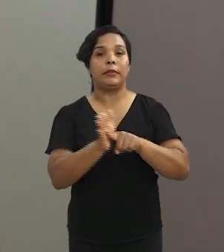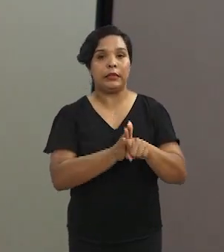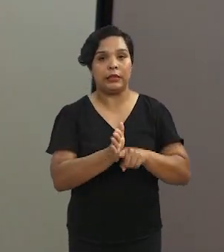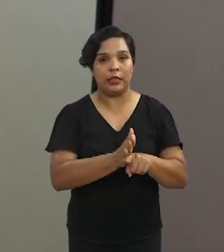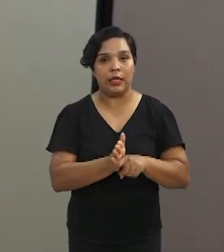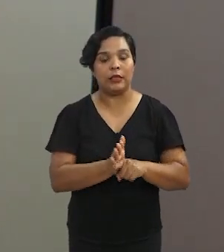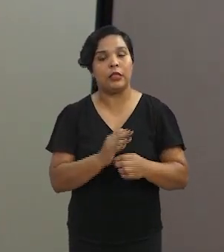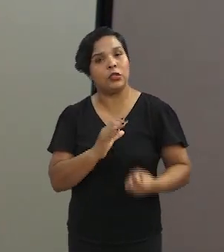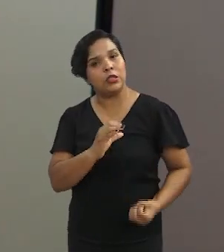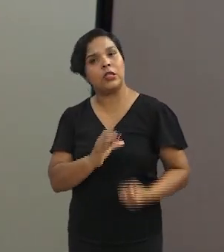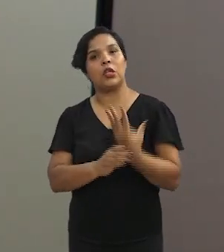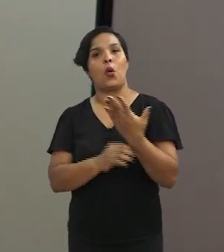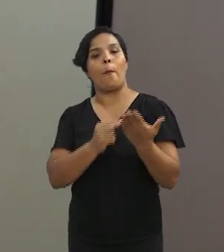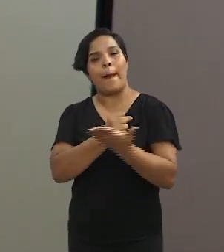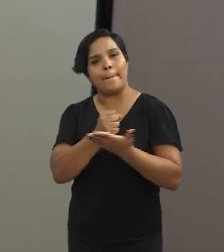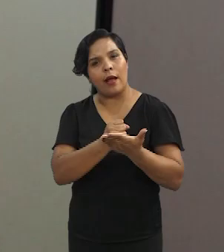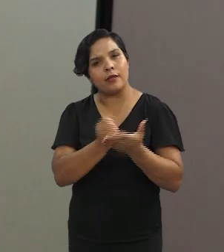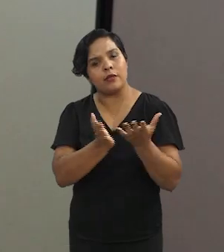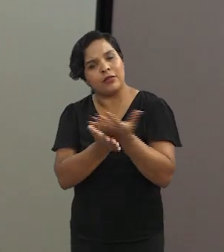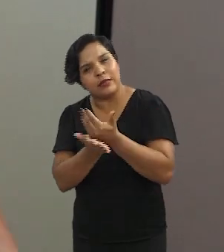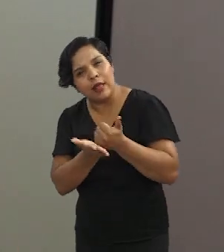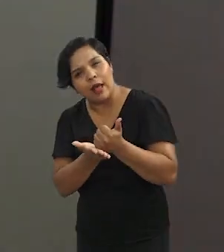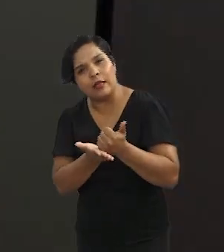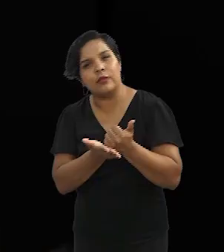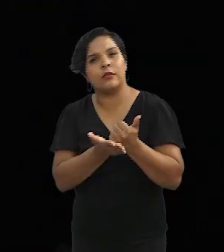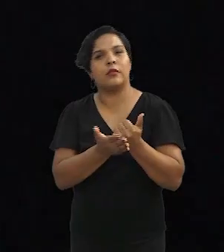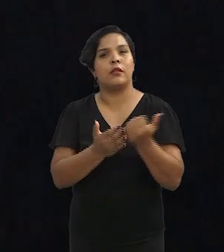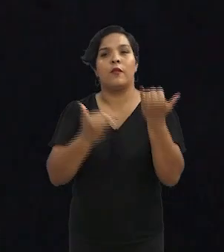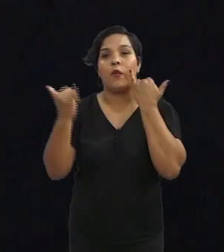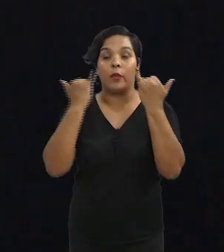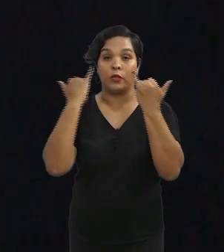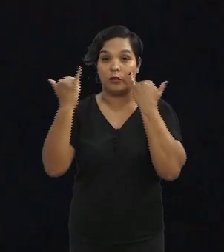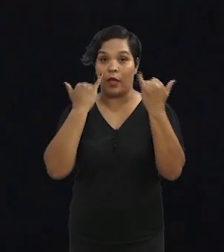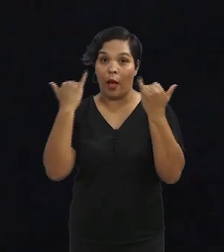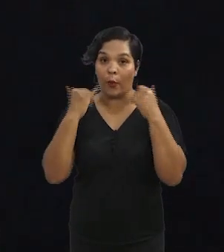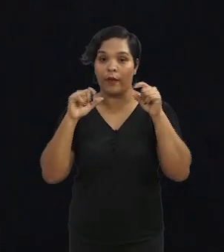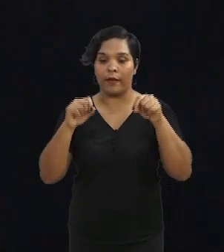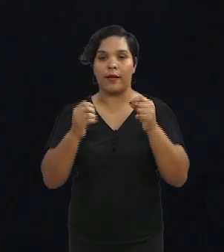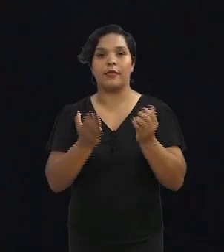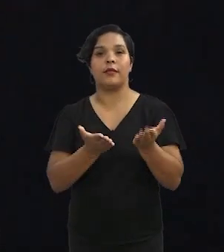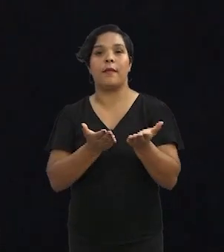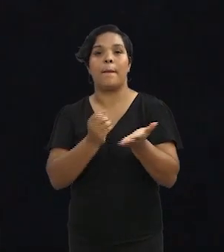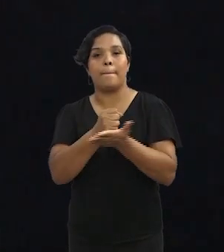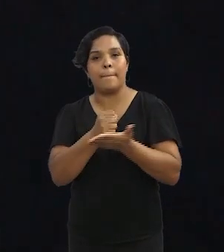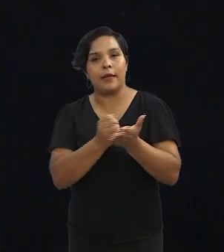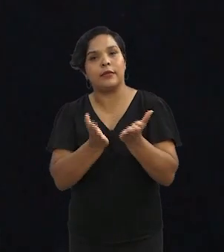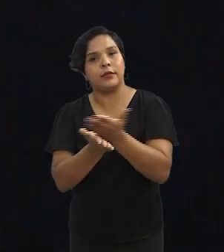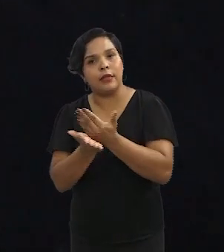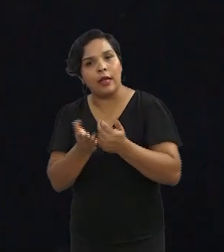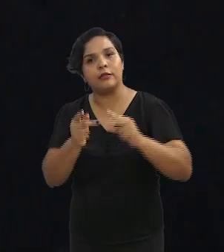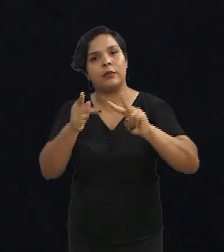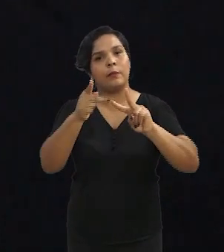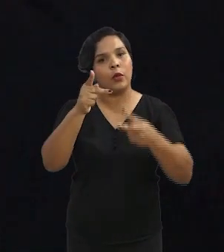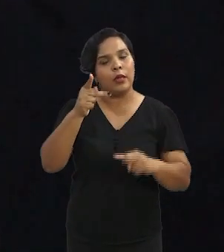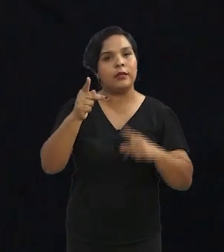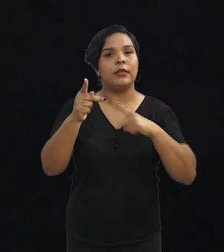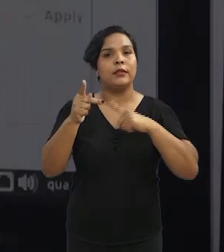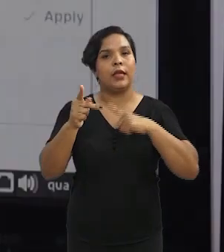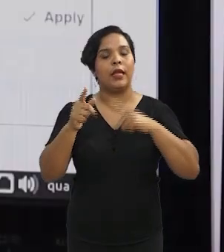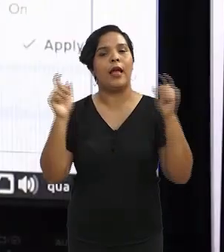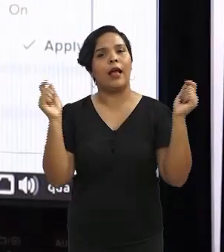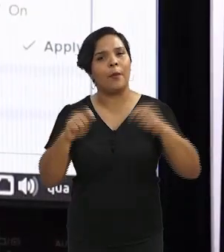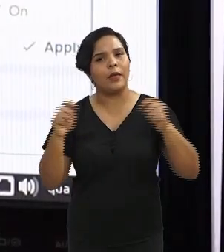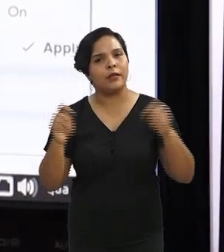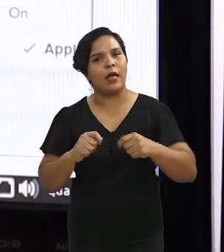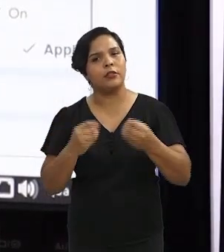partir dessa pesquisa a gente criou uma base de dados informacional e essa base de dados de moléculas de